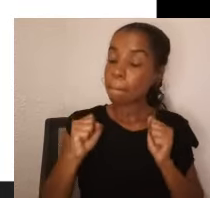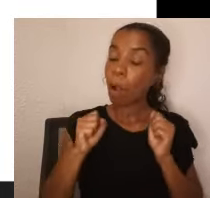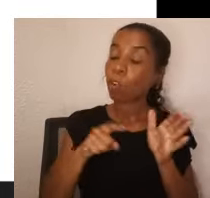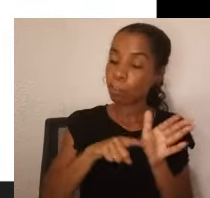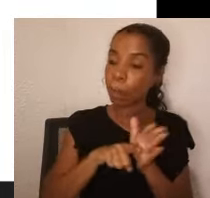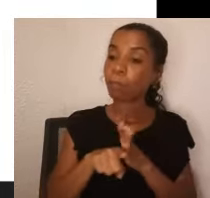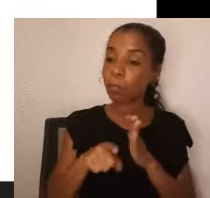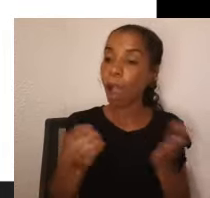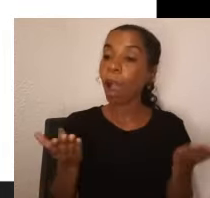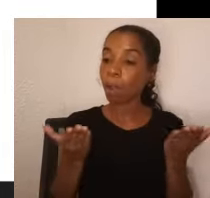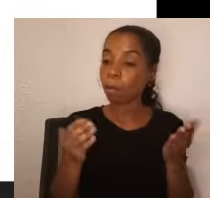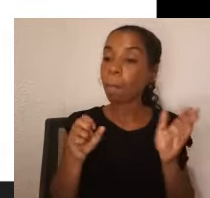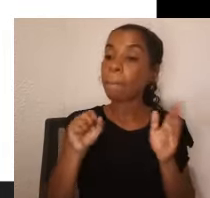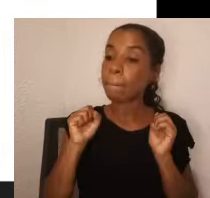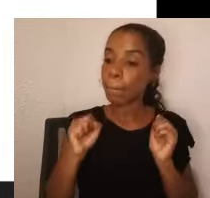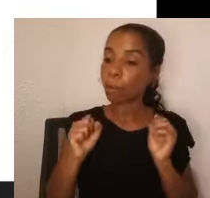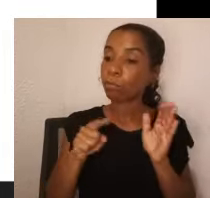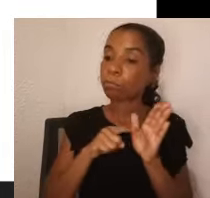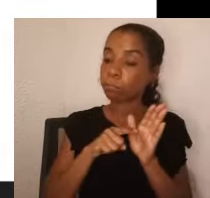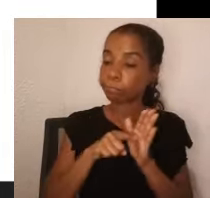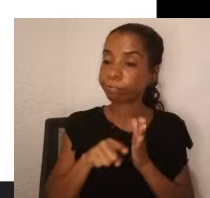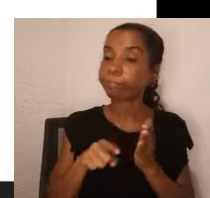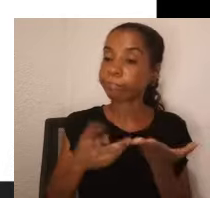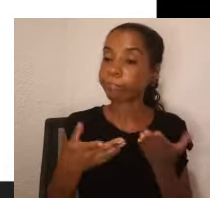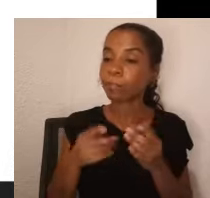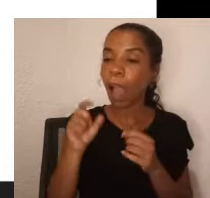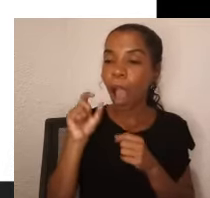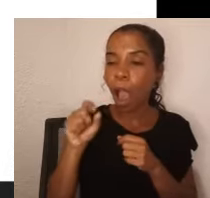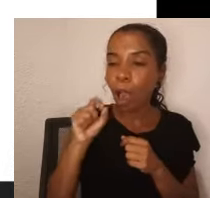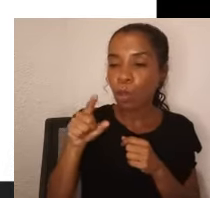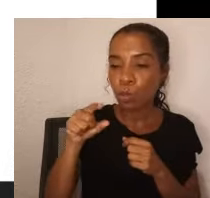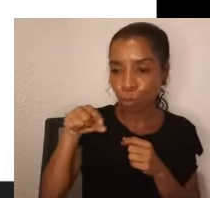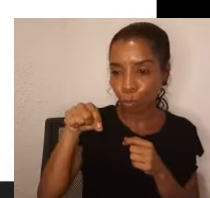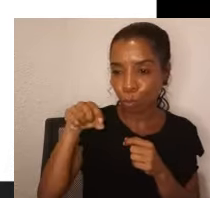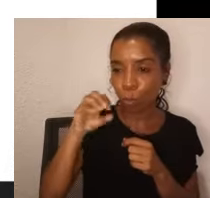definido aqui, é igual a 0. Então, a gente faz